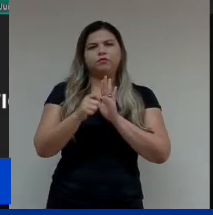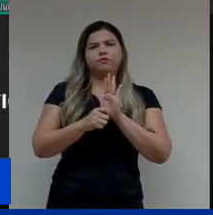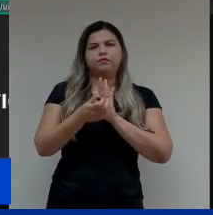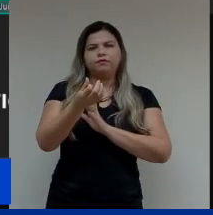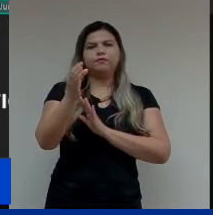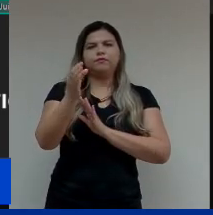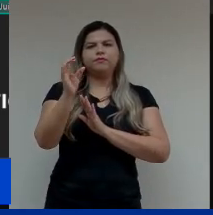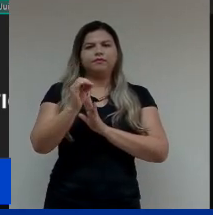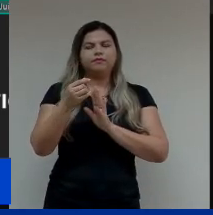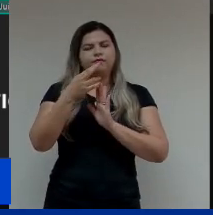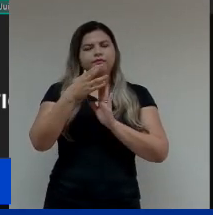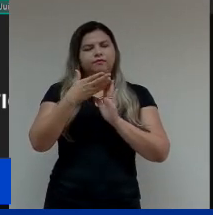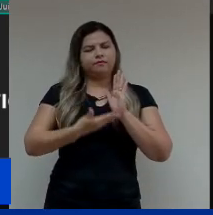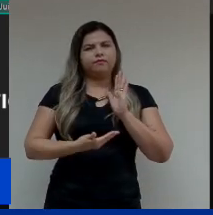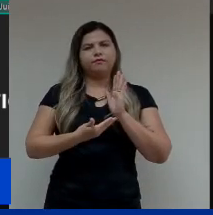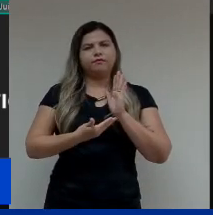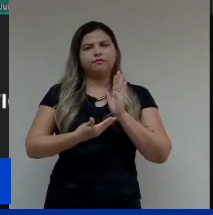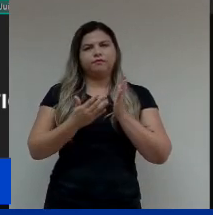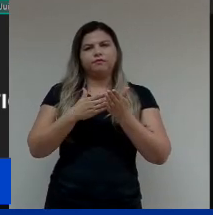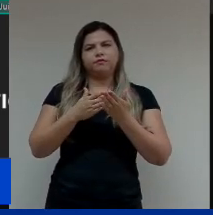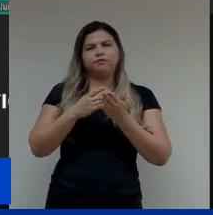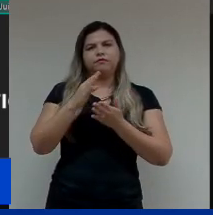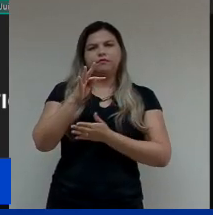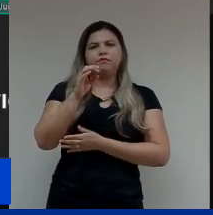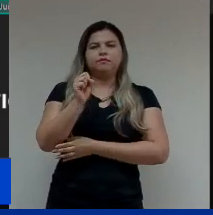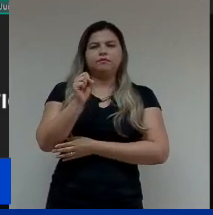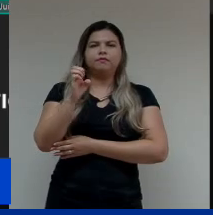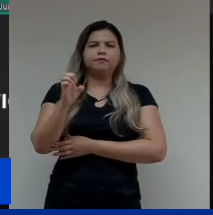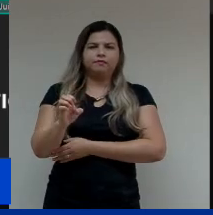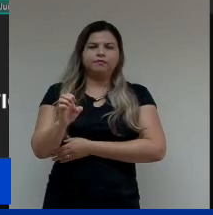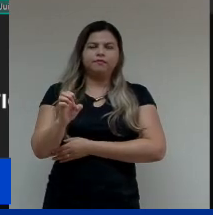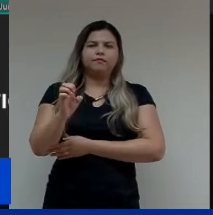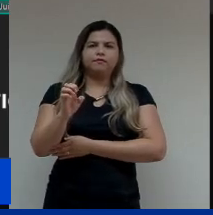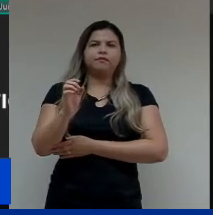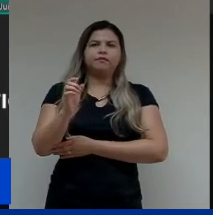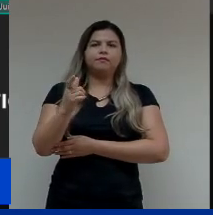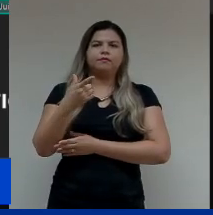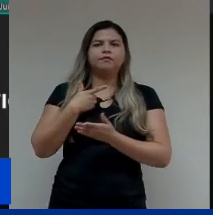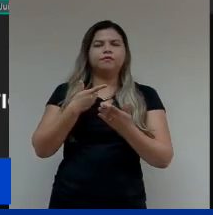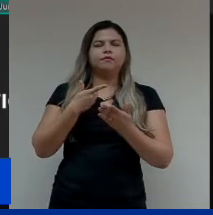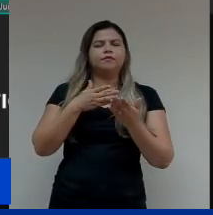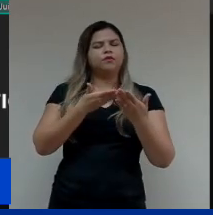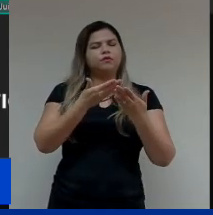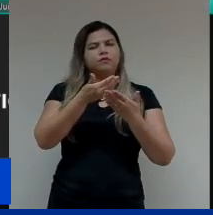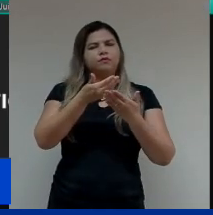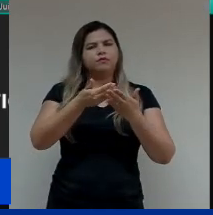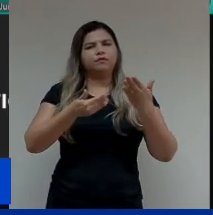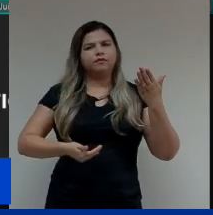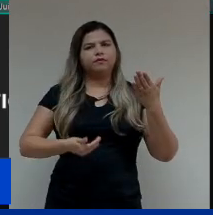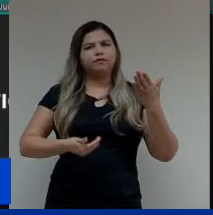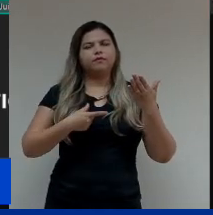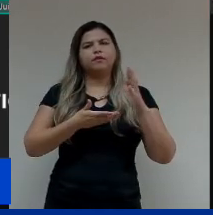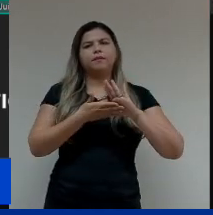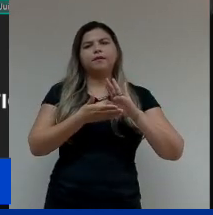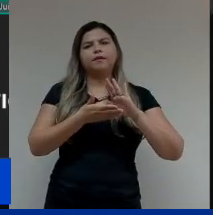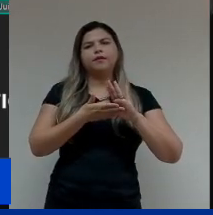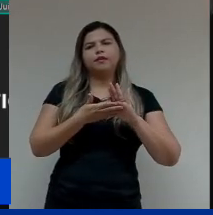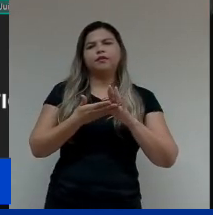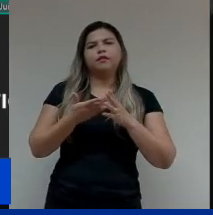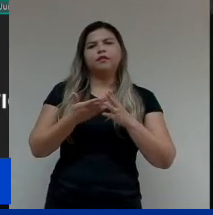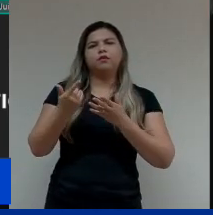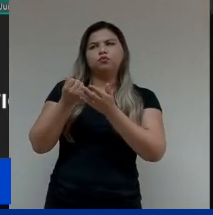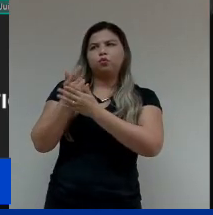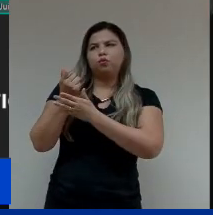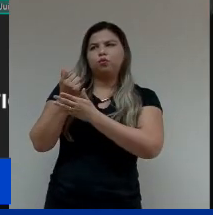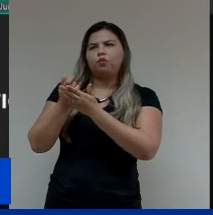da Resolução do TSE 23.607, considerando que a apresentação de nota fiscal